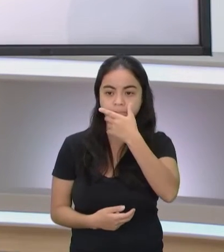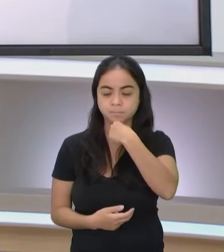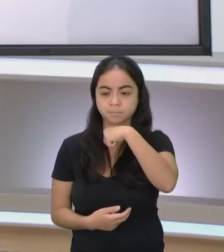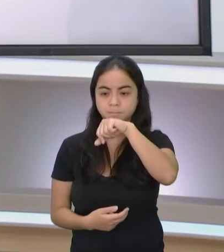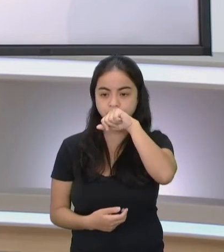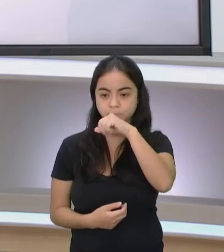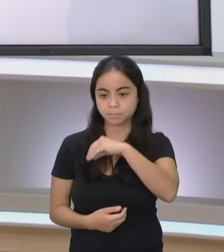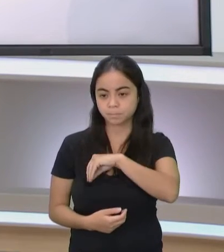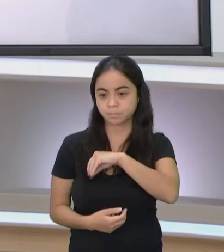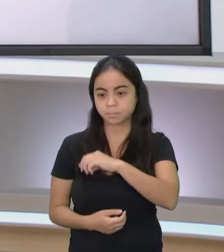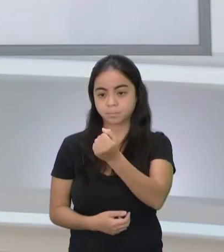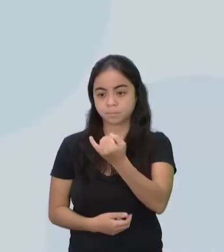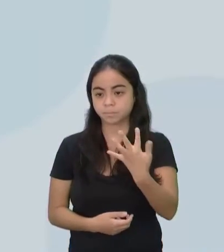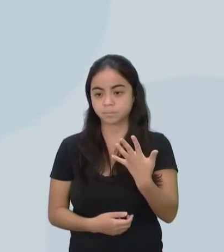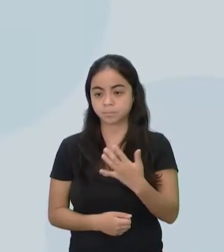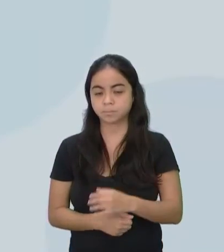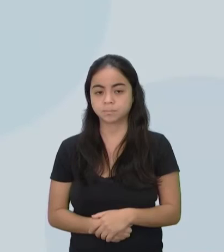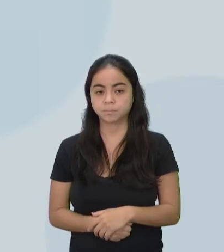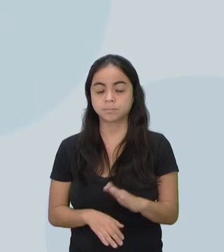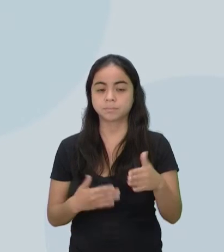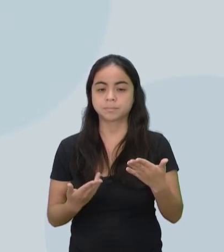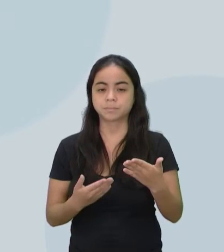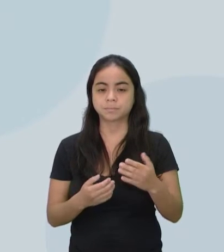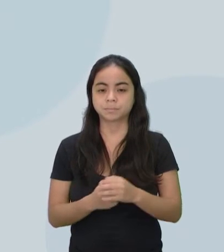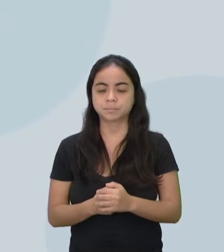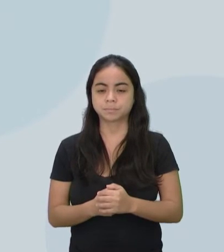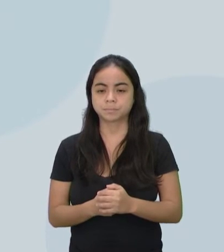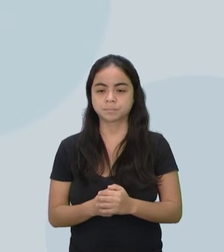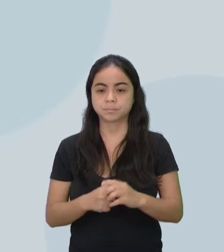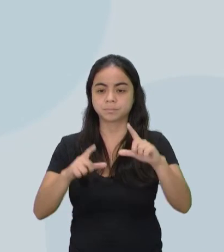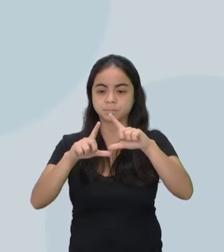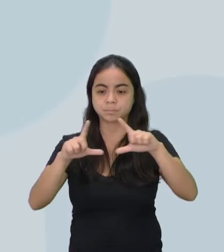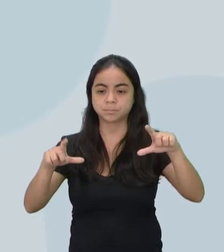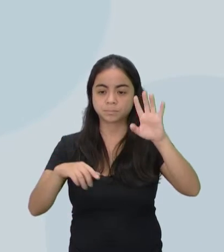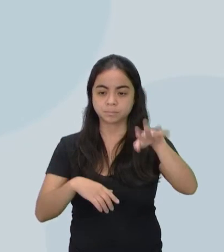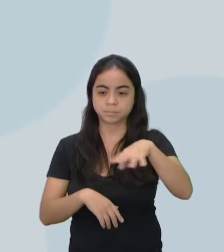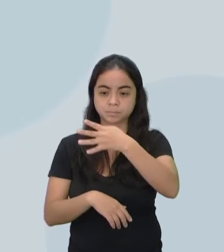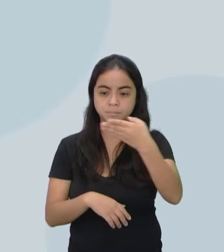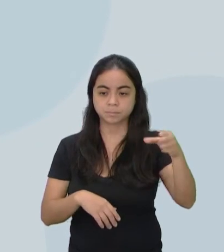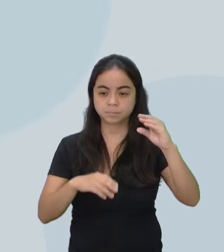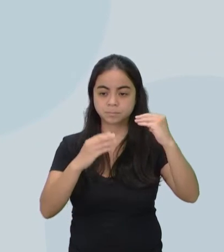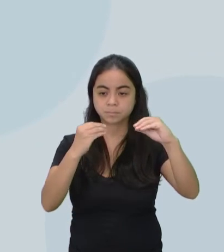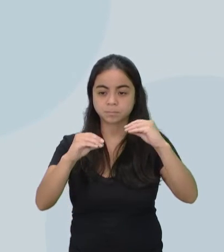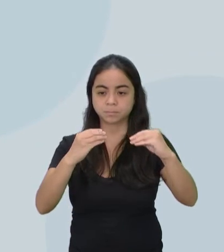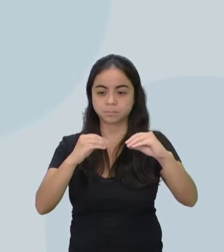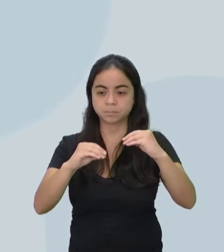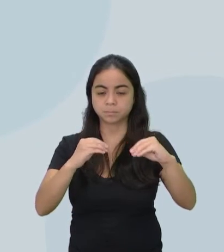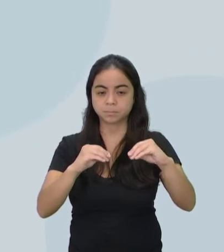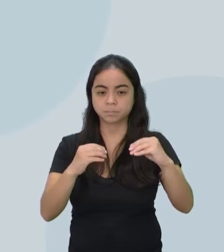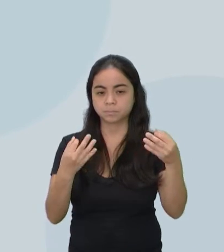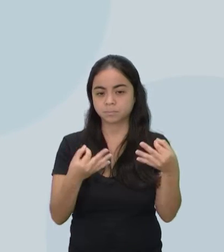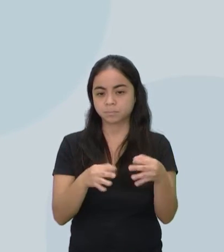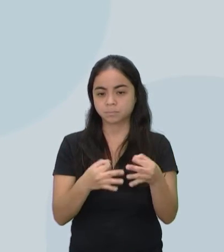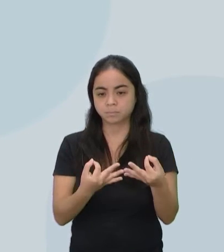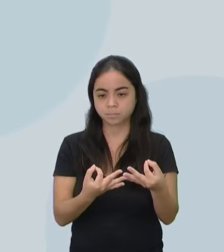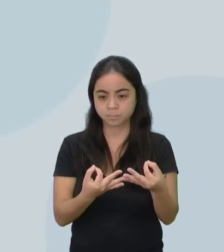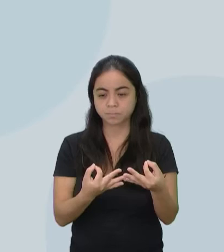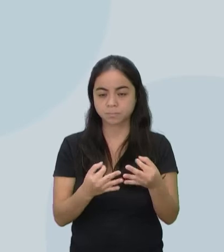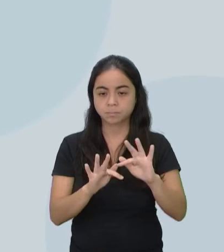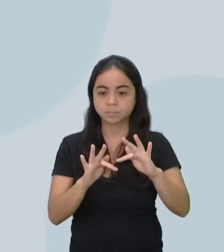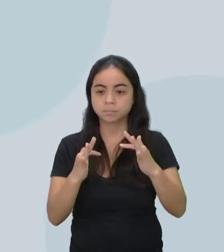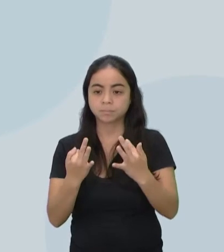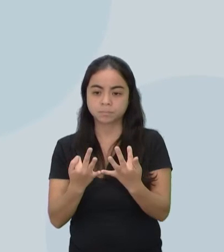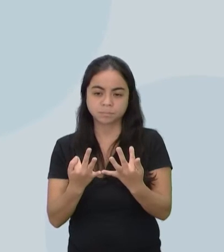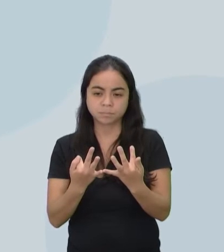Então vamos lá, ó. Vamos completar a tabela com o orçamento simplificado e os gastos fixos de uma